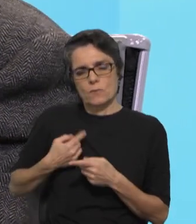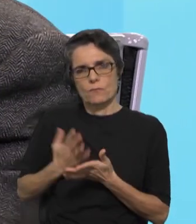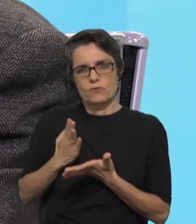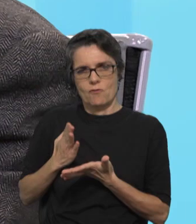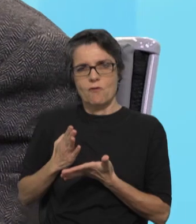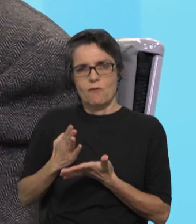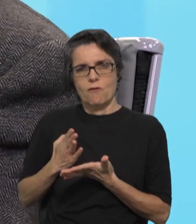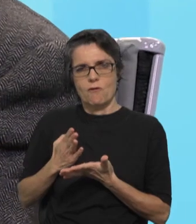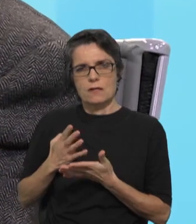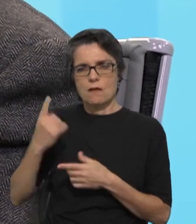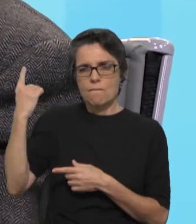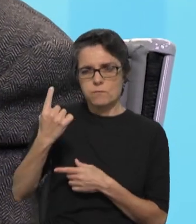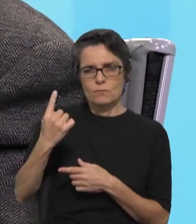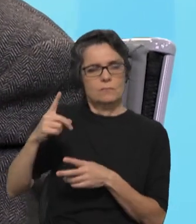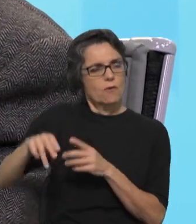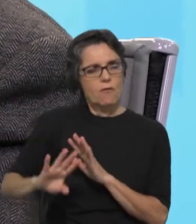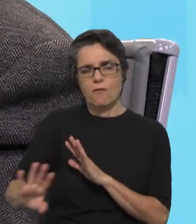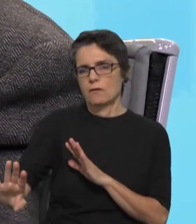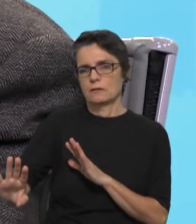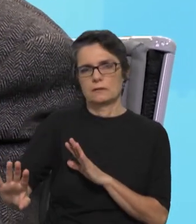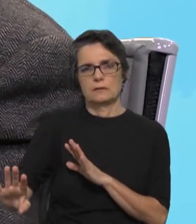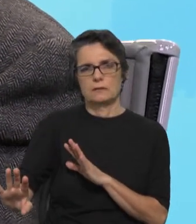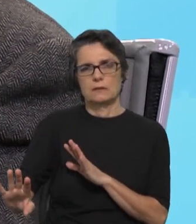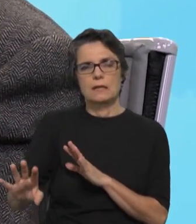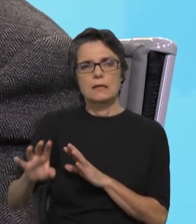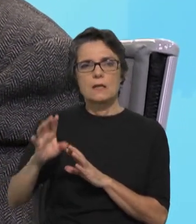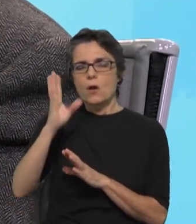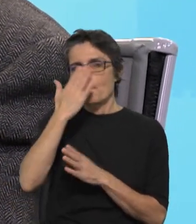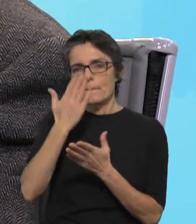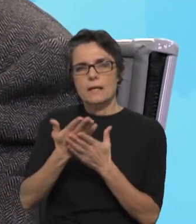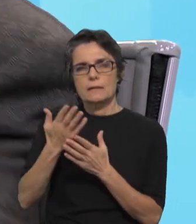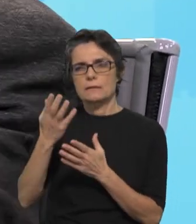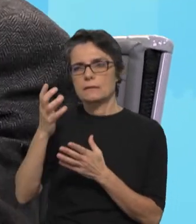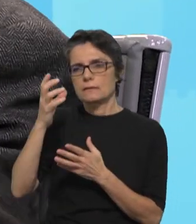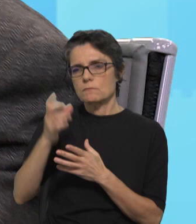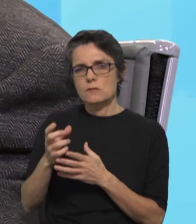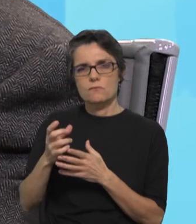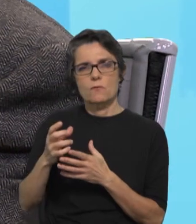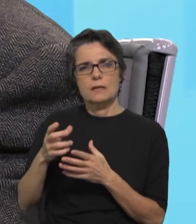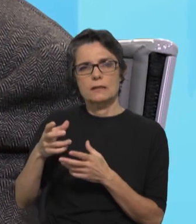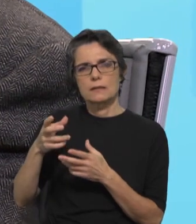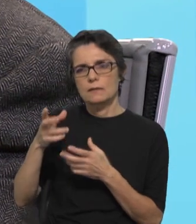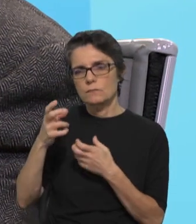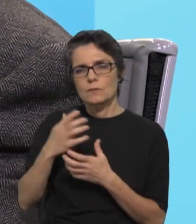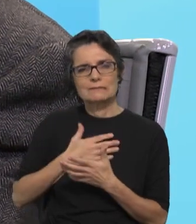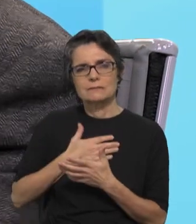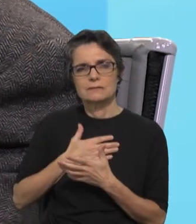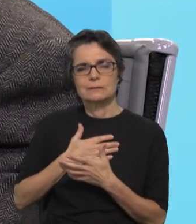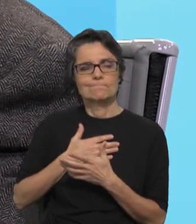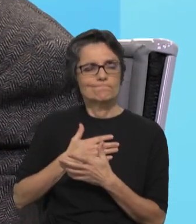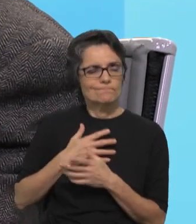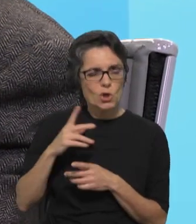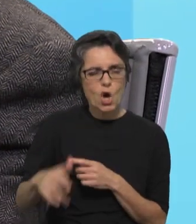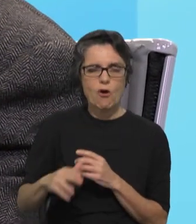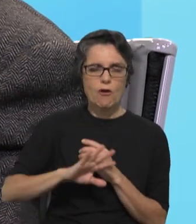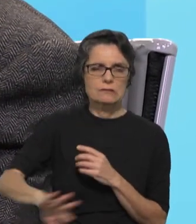este autoritarismo, esta incapacidade de escutar o outro e nos empenharmos na defesa e